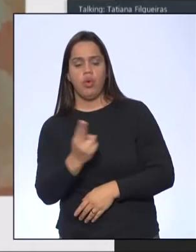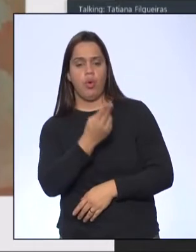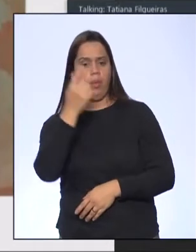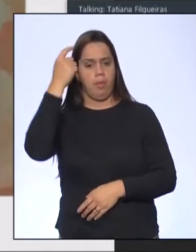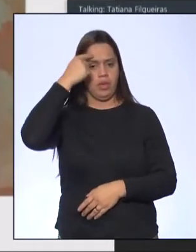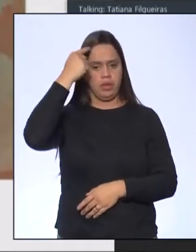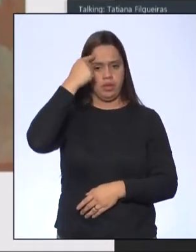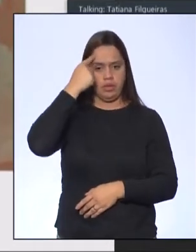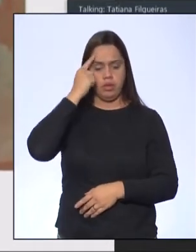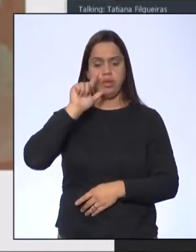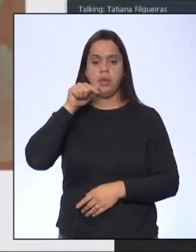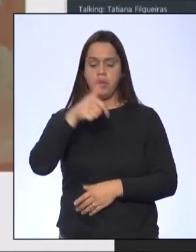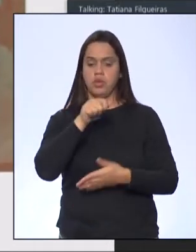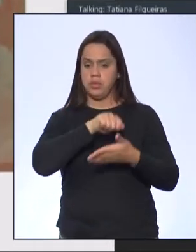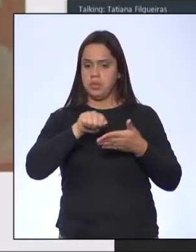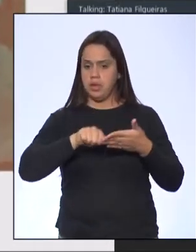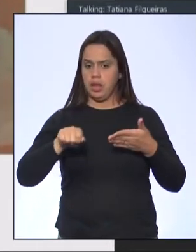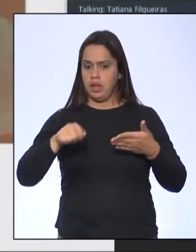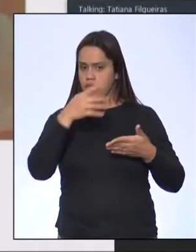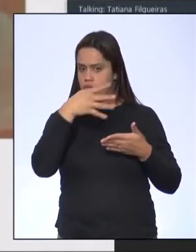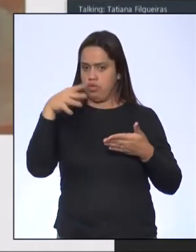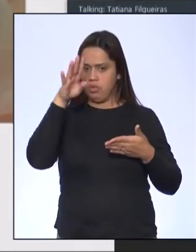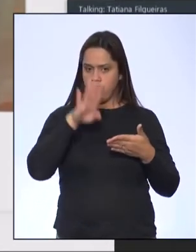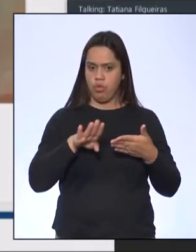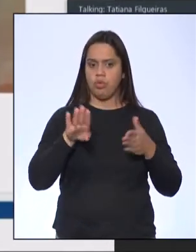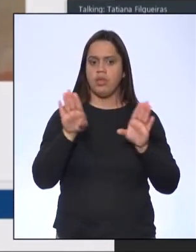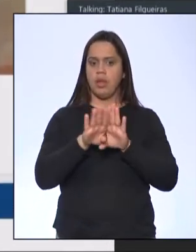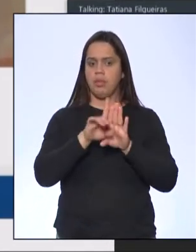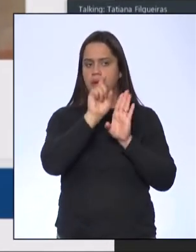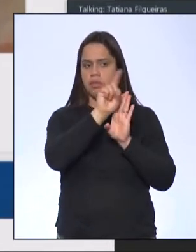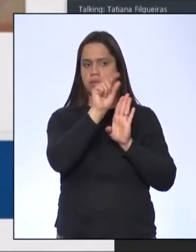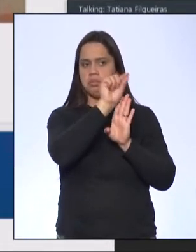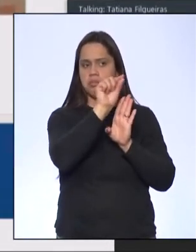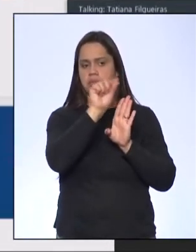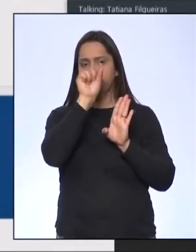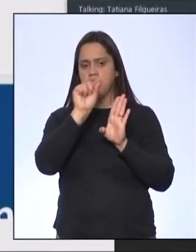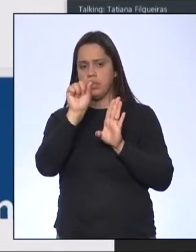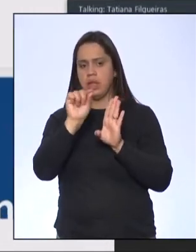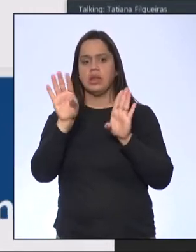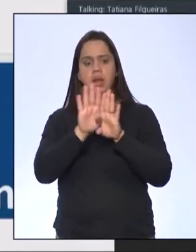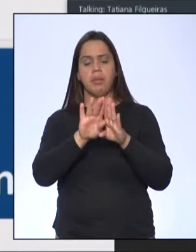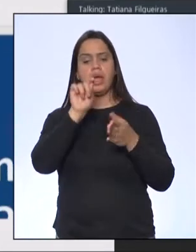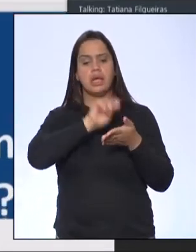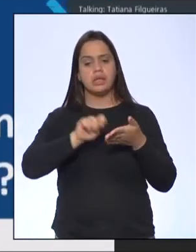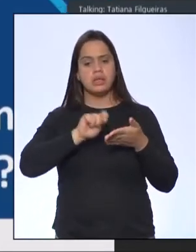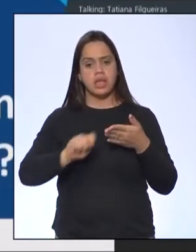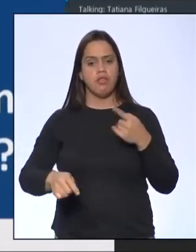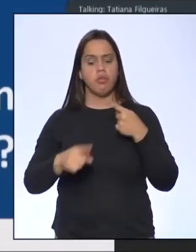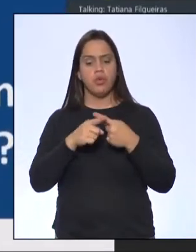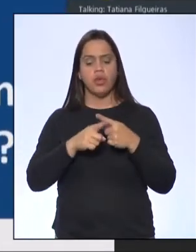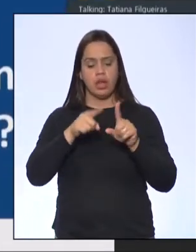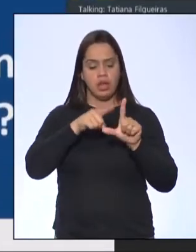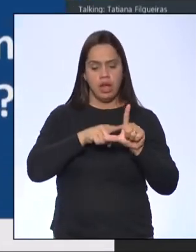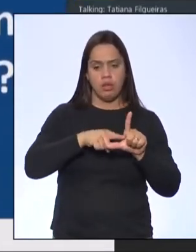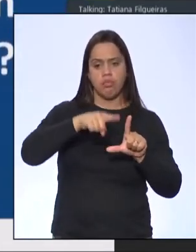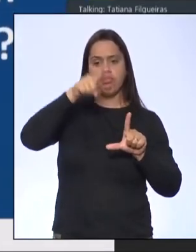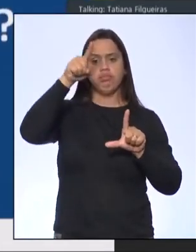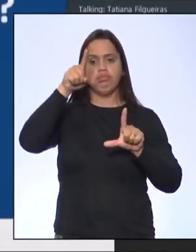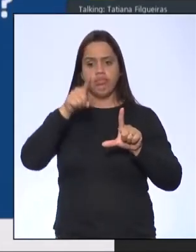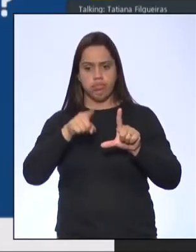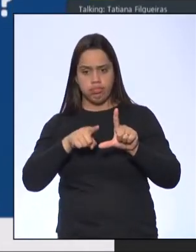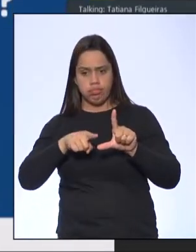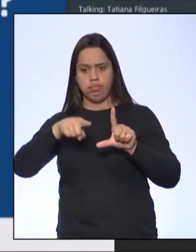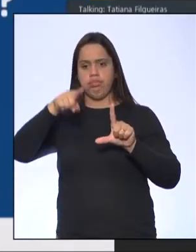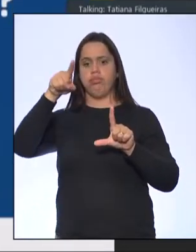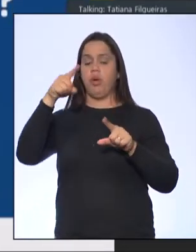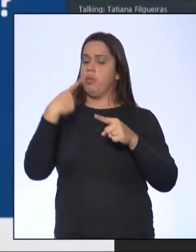de preencher a rubrica, o aluno explicita, ele escreve o porquê que ele acha que ele subiu de degrau ou ele desceu de degrau, né? Porque é normal